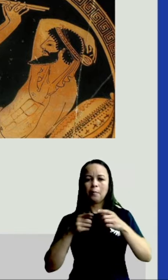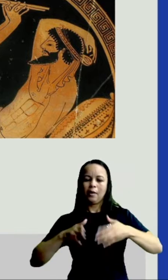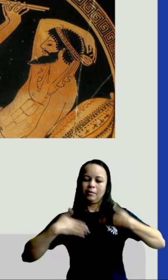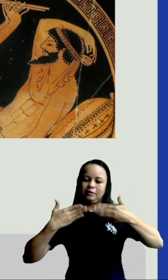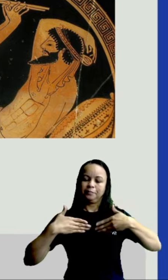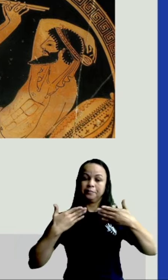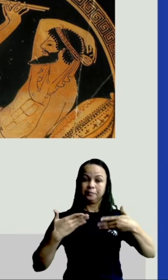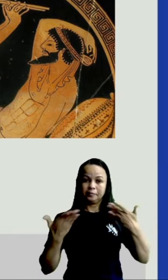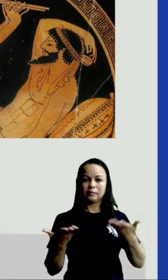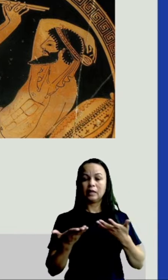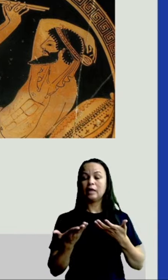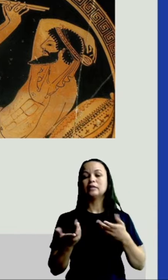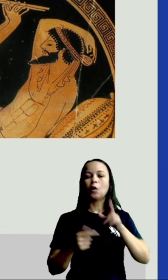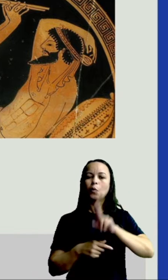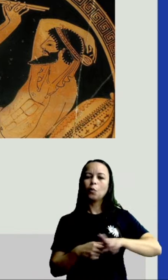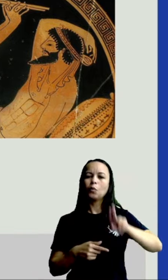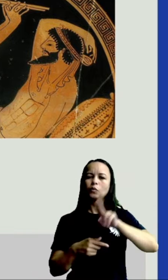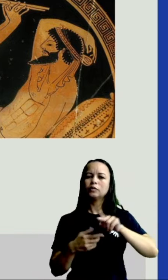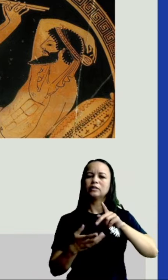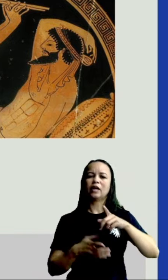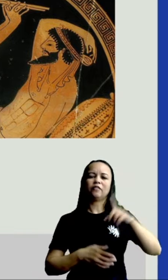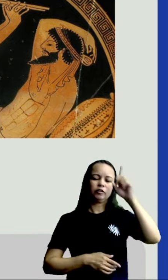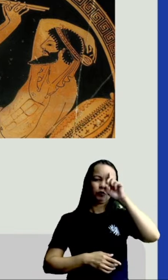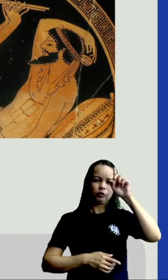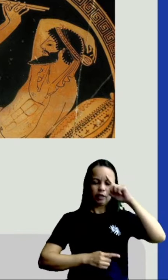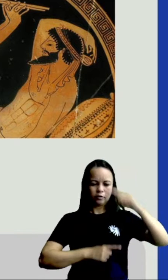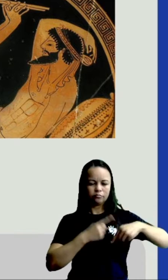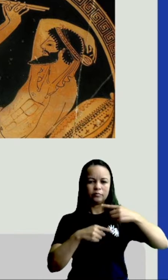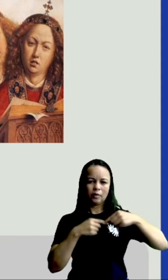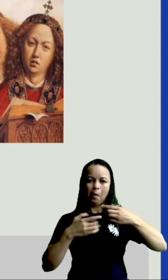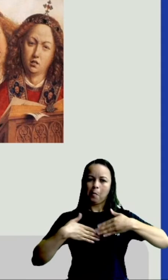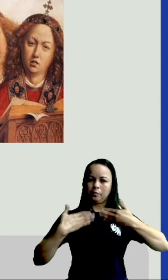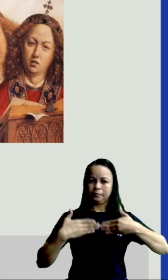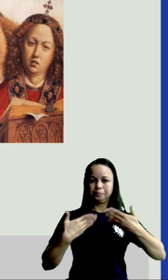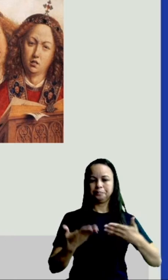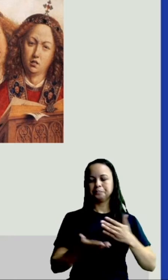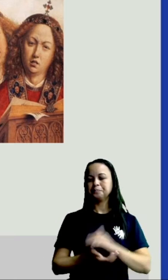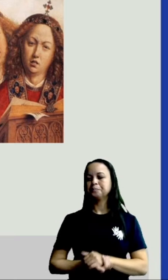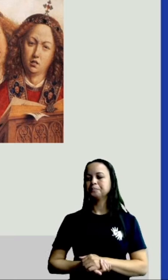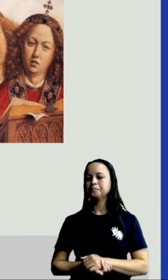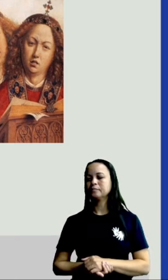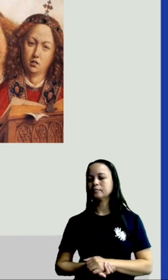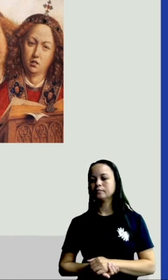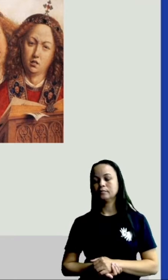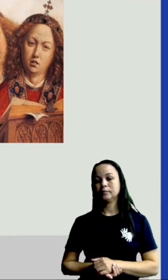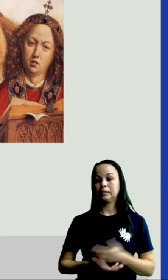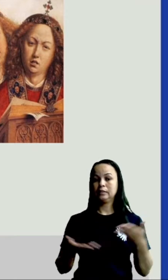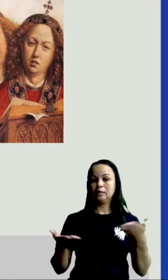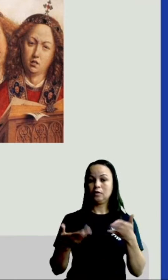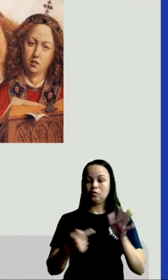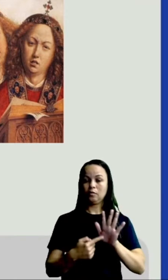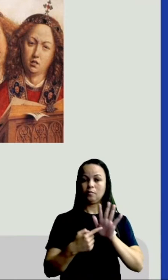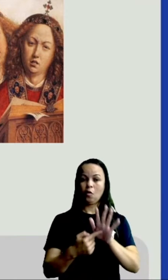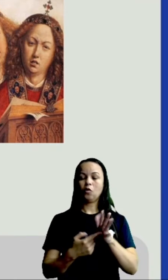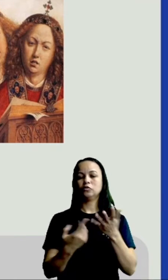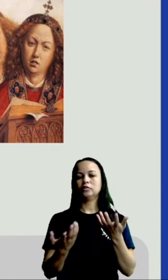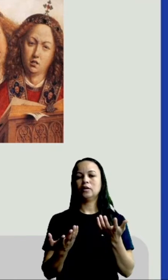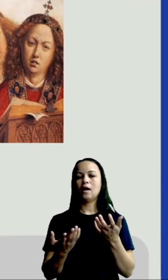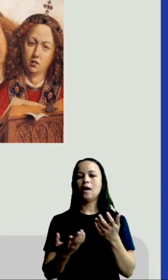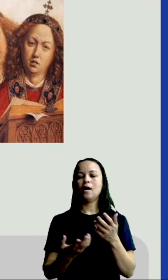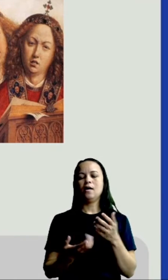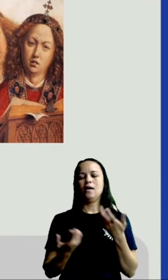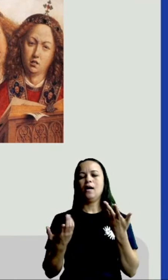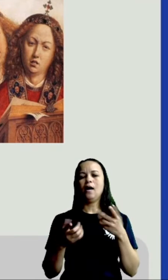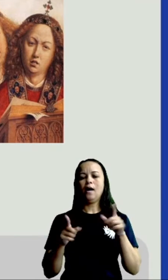então eles usava muito música no cotidiano para diversão tá certo aí a gente traz a música Na Idade